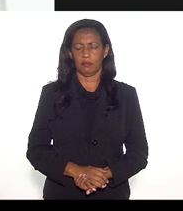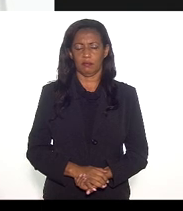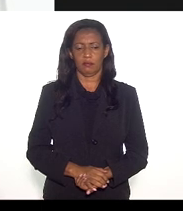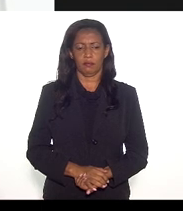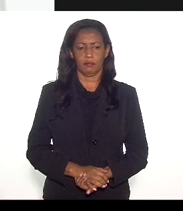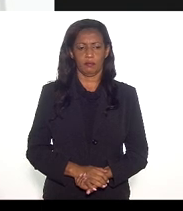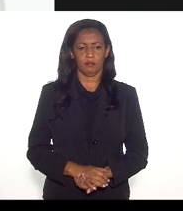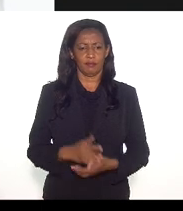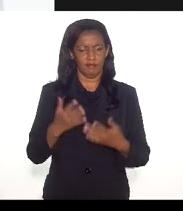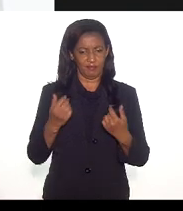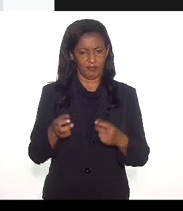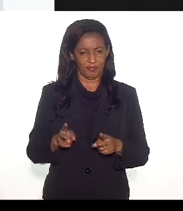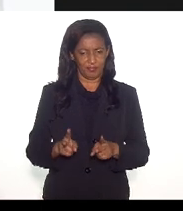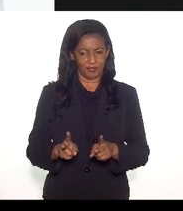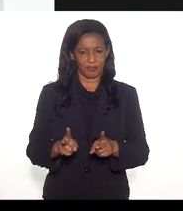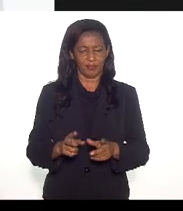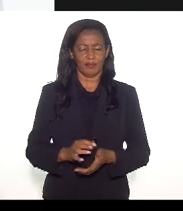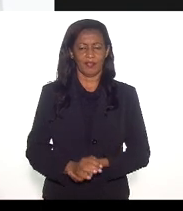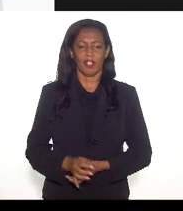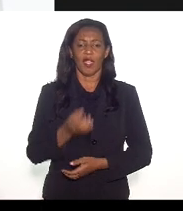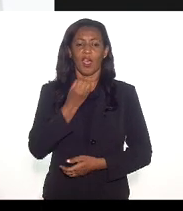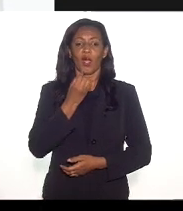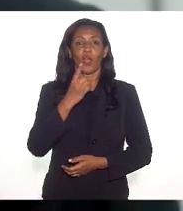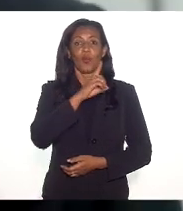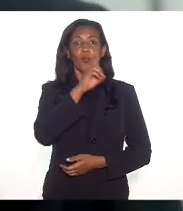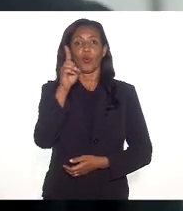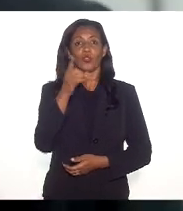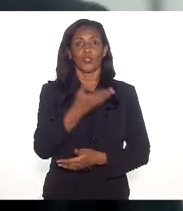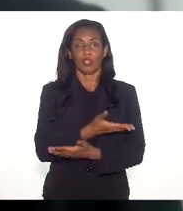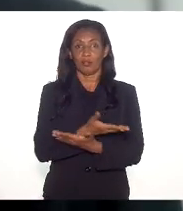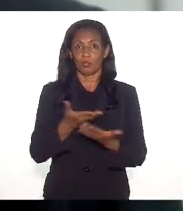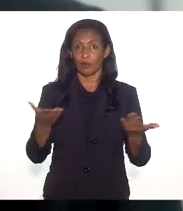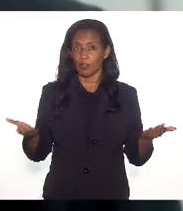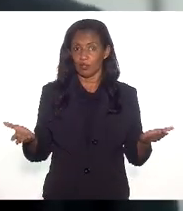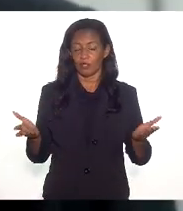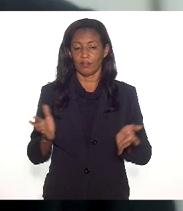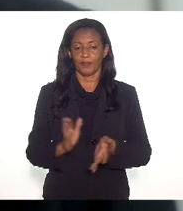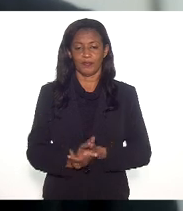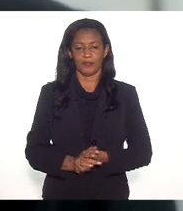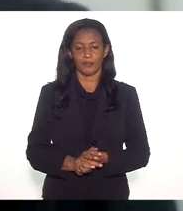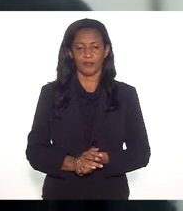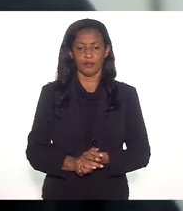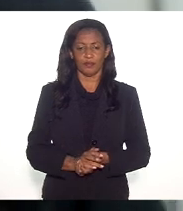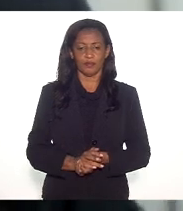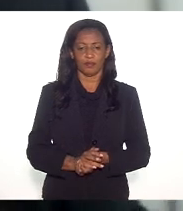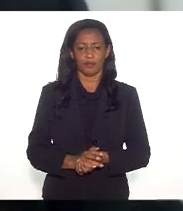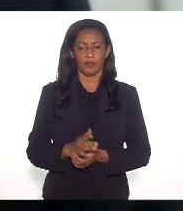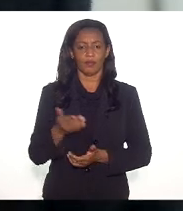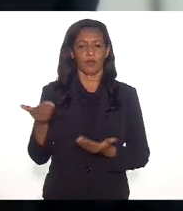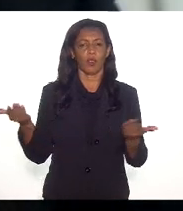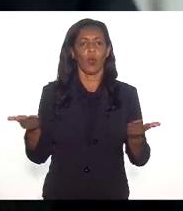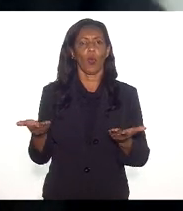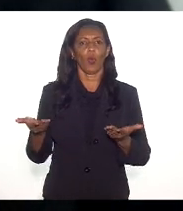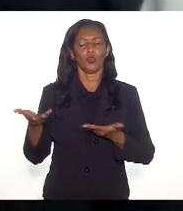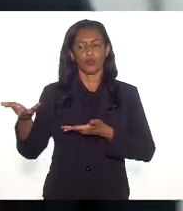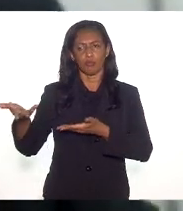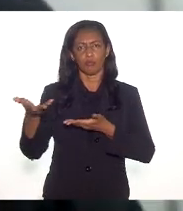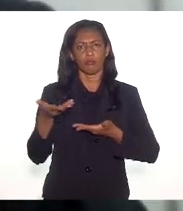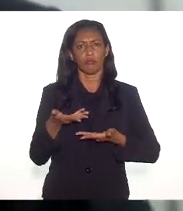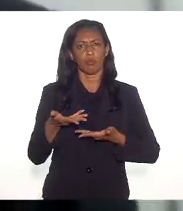Vamos ver se agora vai. Bom dia a todas e a todos. Consoante edital de